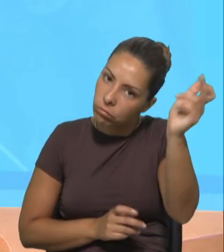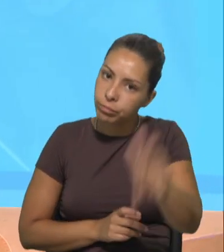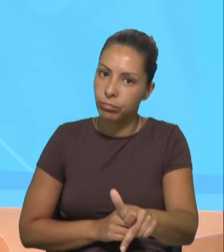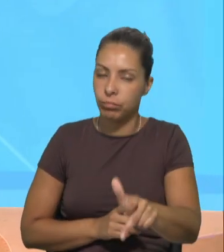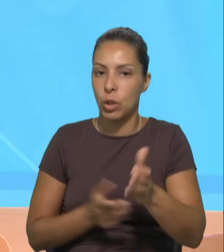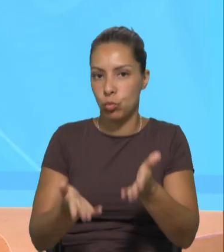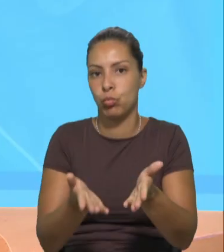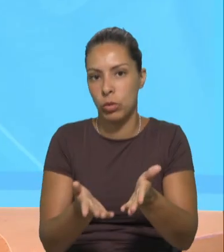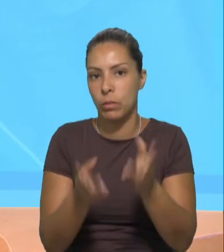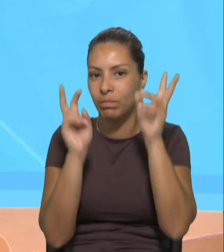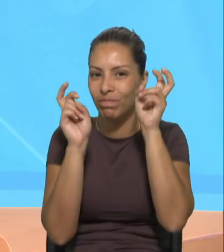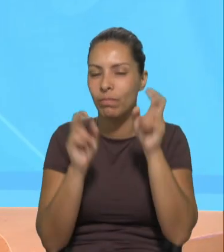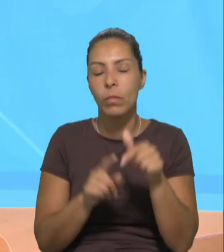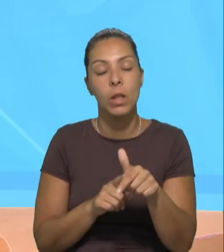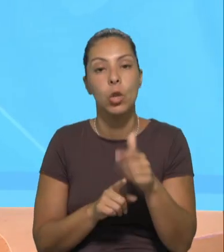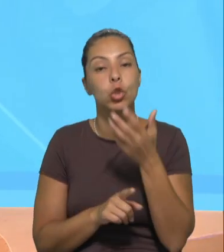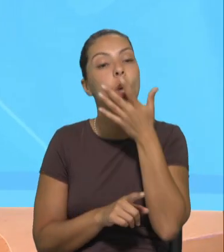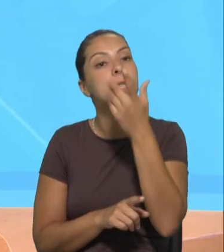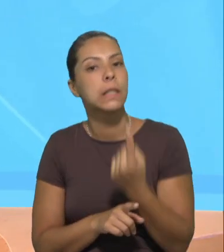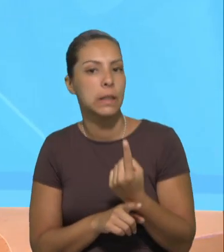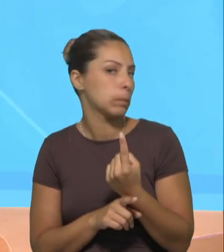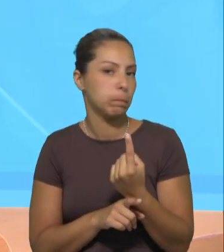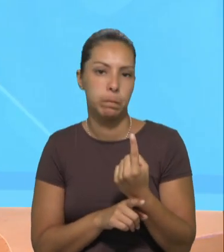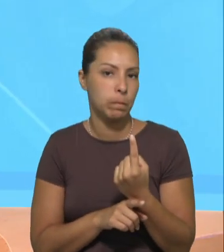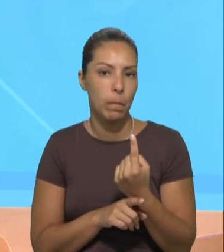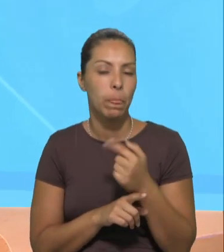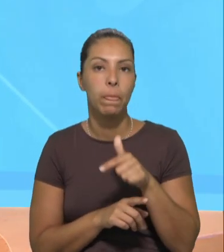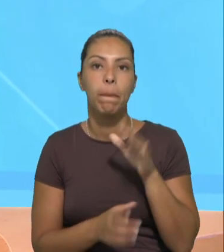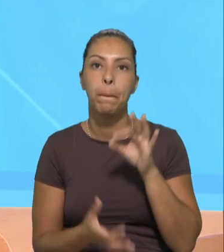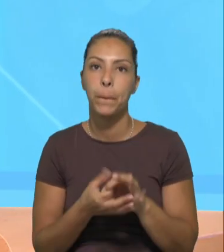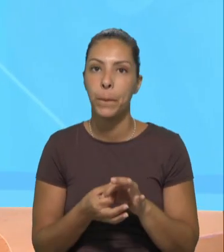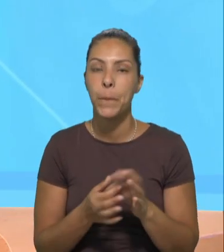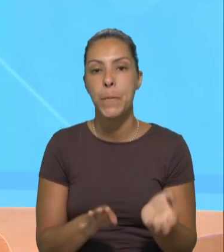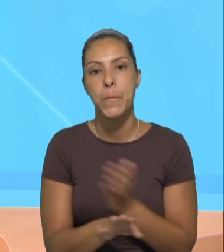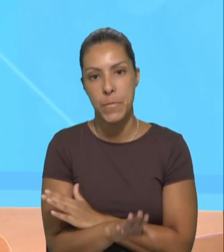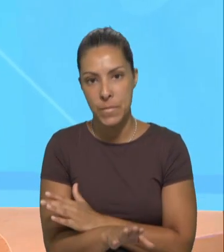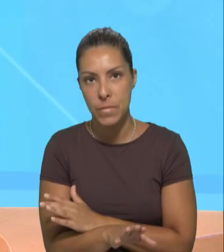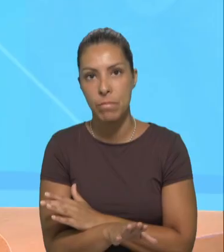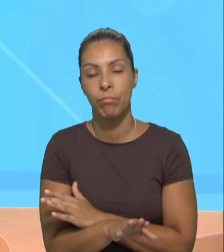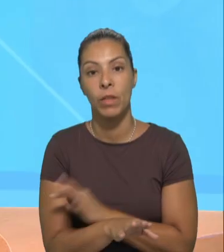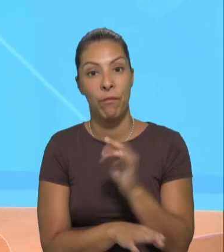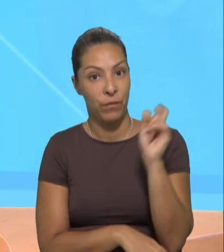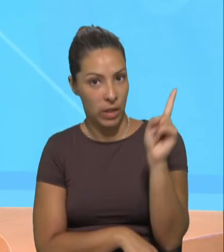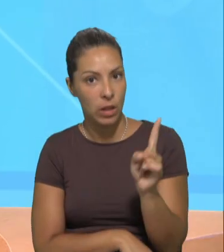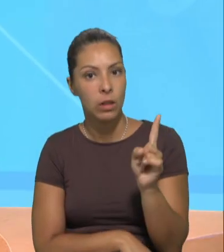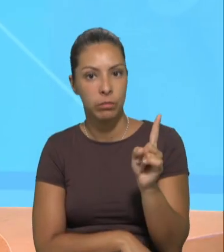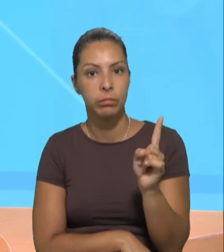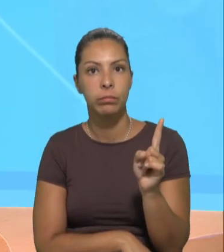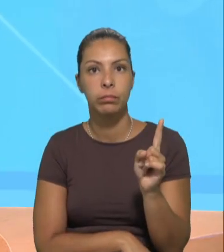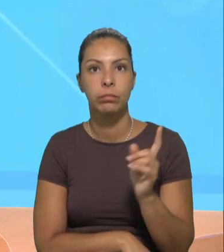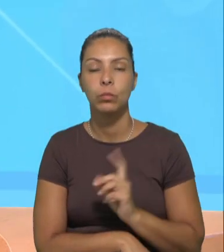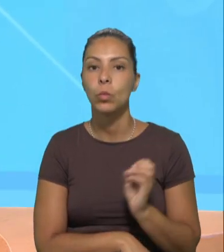nisto, sabermos que não estamos sozinhos. E esta seria uma segunda nota que eu gostaria de dar. A fé não é